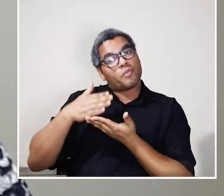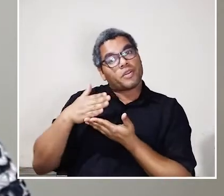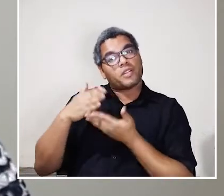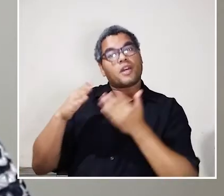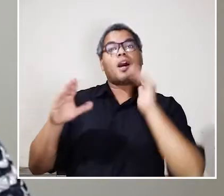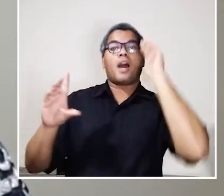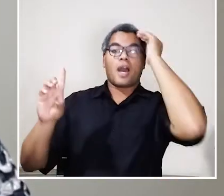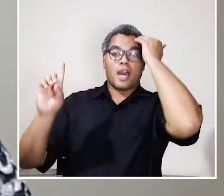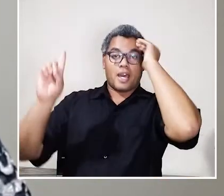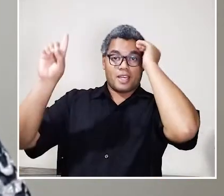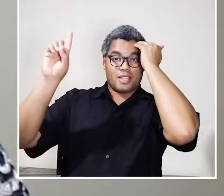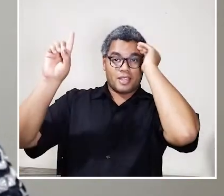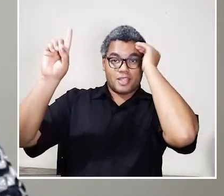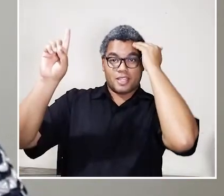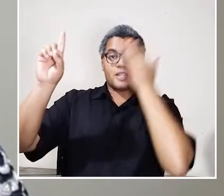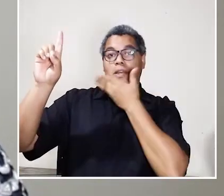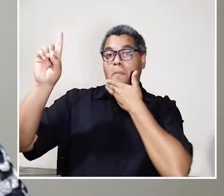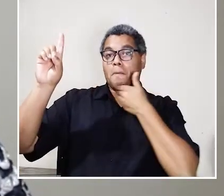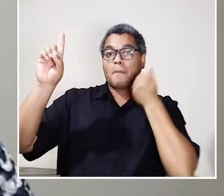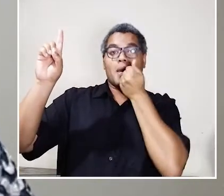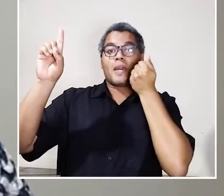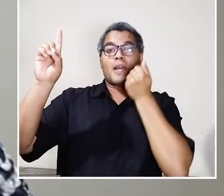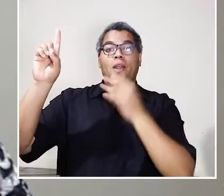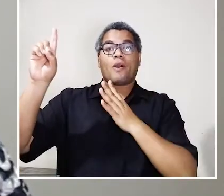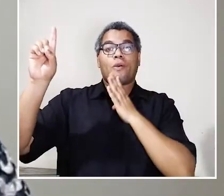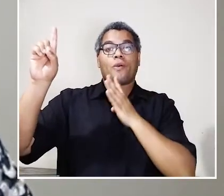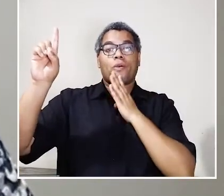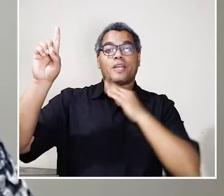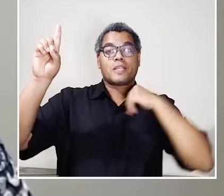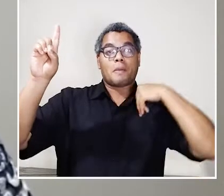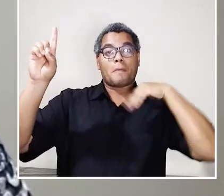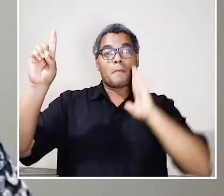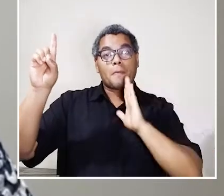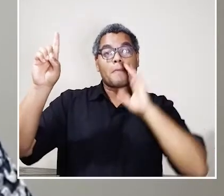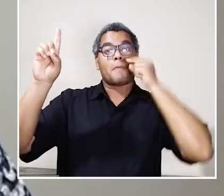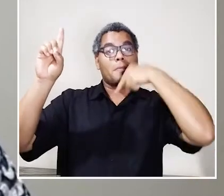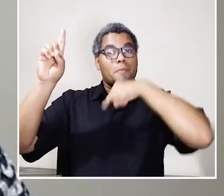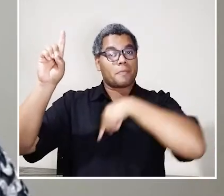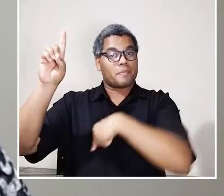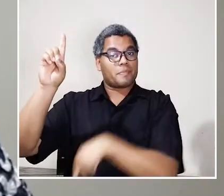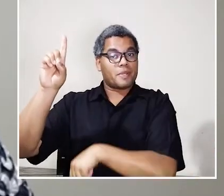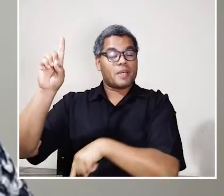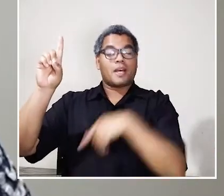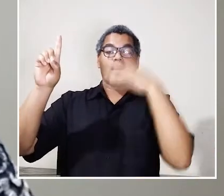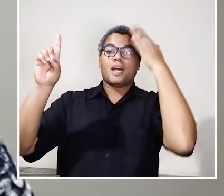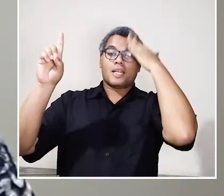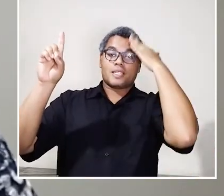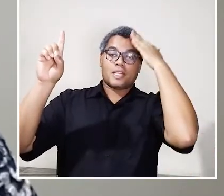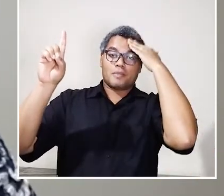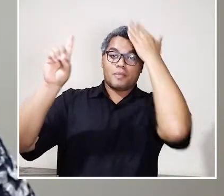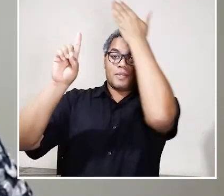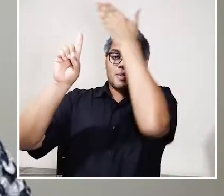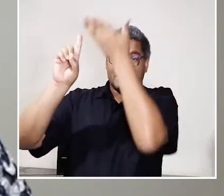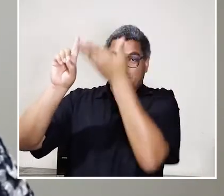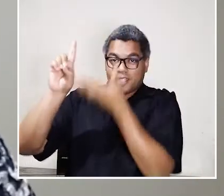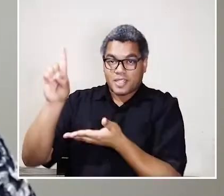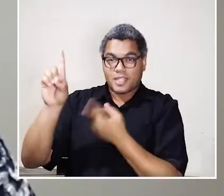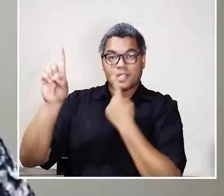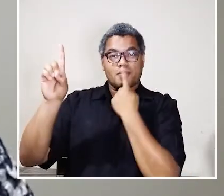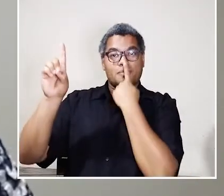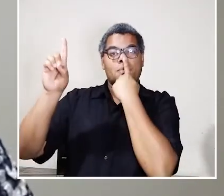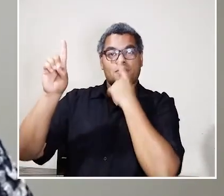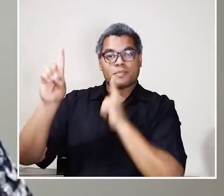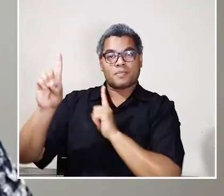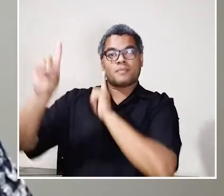a compreendê-lo melhor, conhecê-lo mais profundamente, saber quem ele é